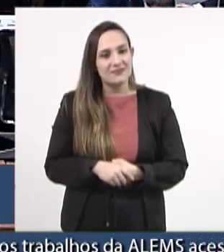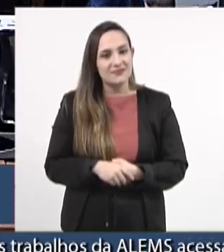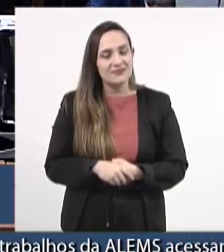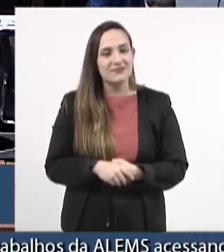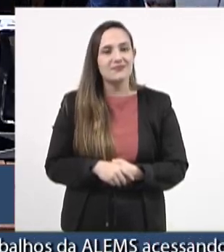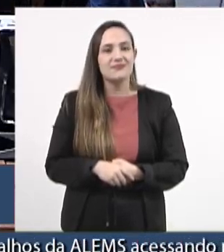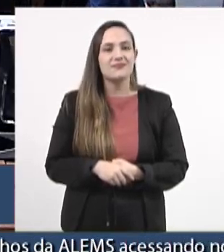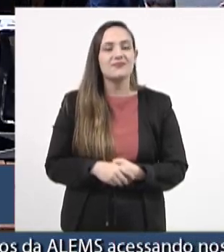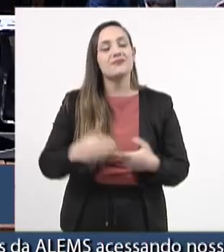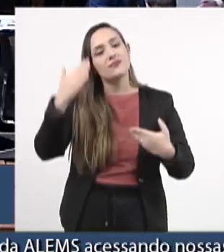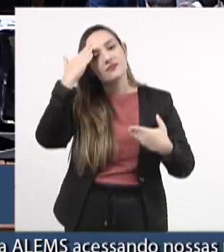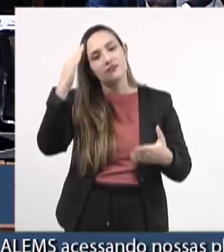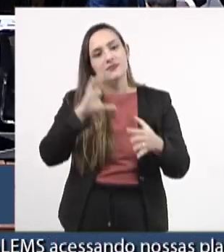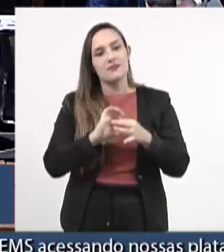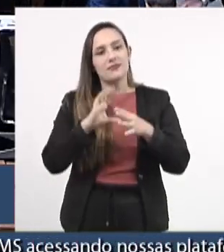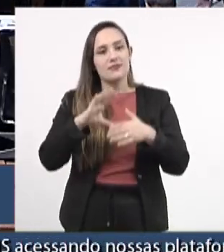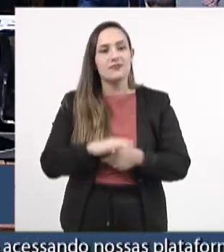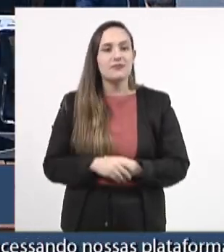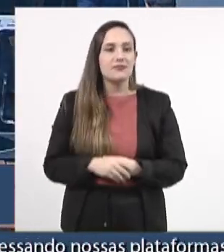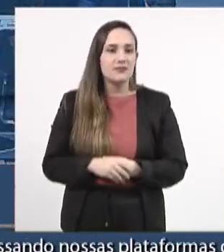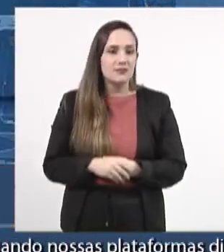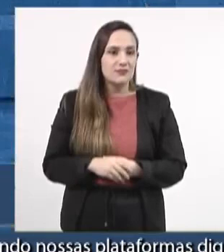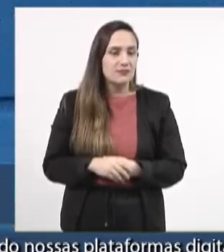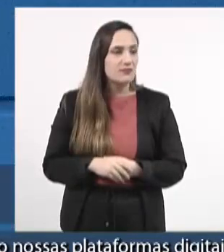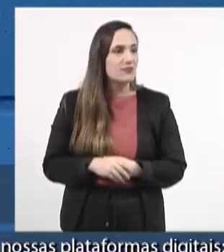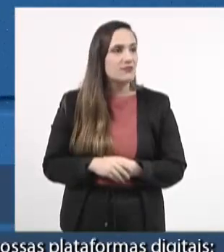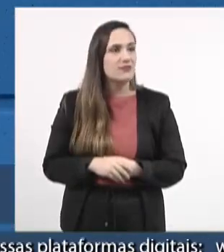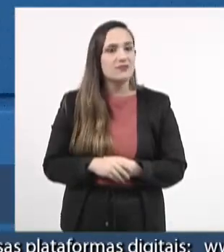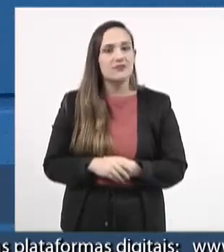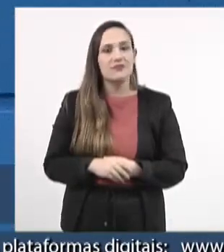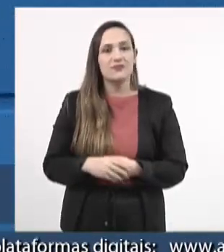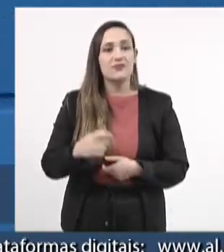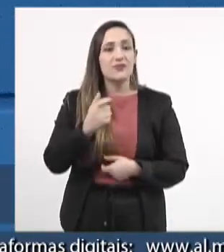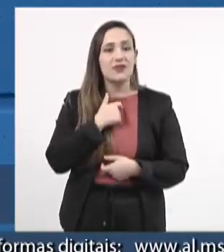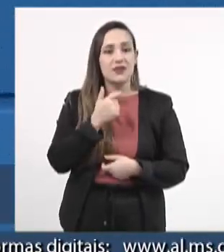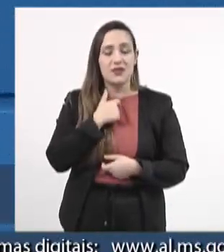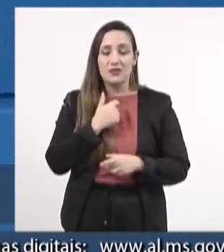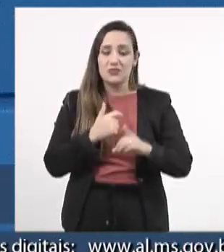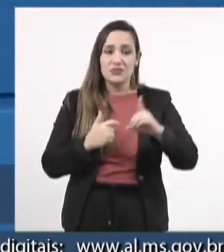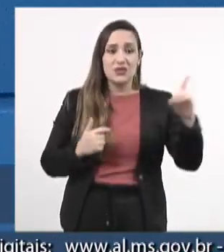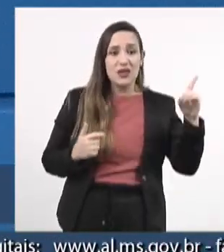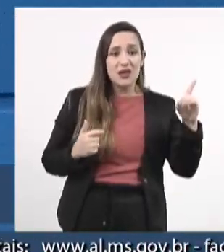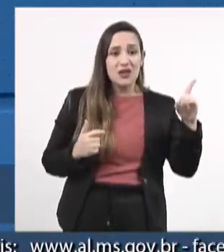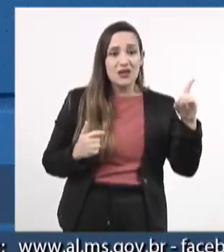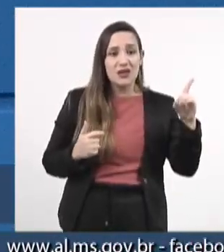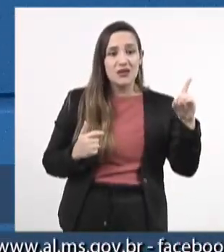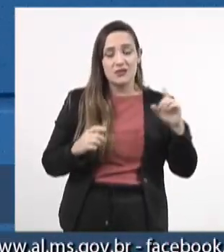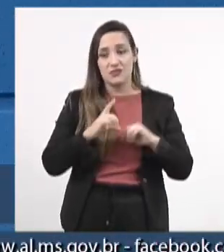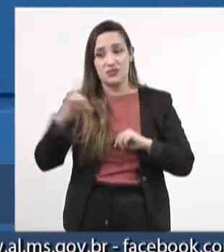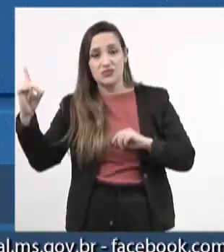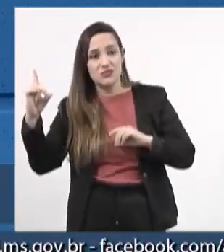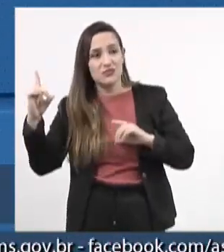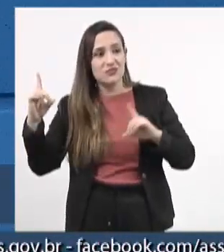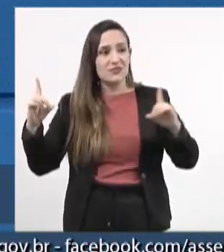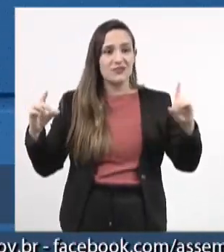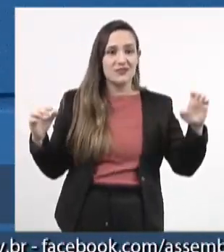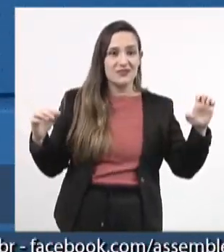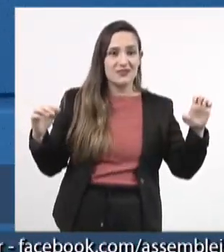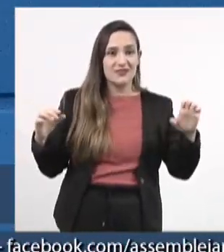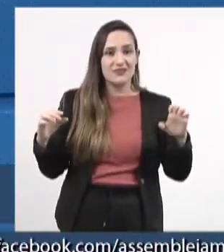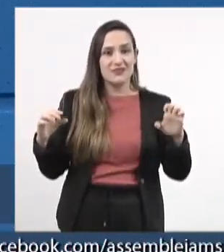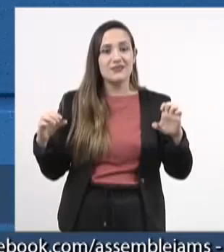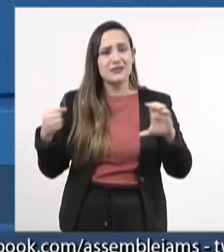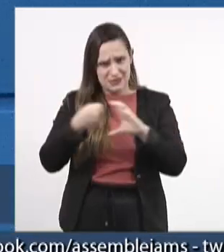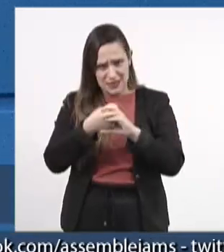Muito obrigado à parte. Quer dizer a Vossa Excelência que eu não sou de esquerda e nem de direita. Eu defendo... Centro.